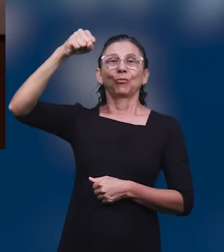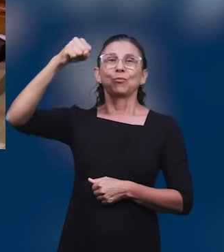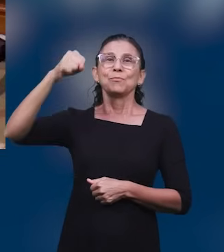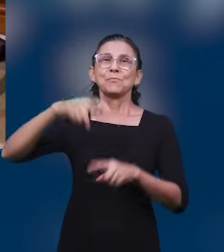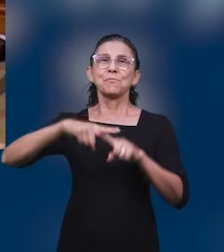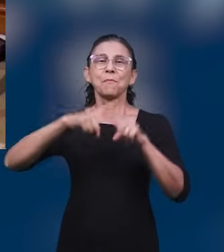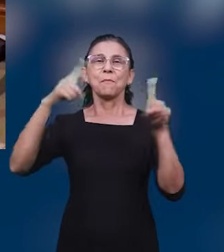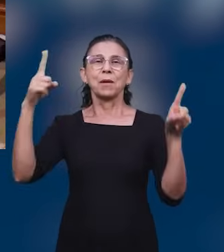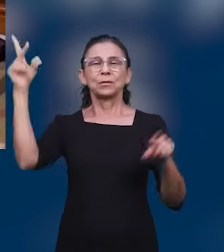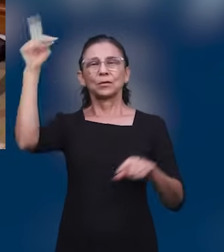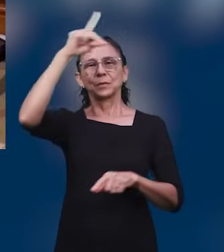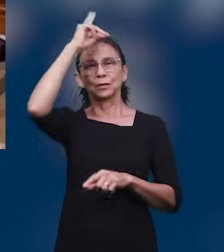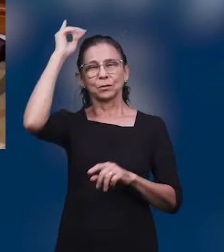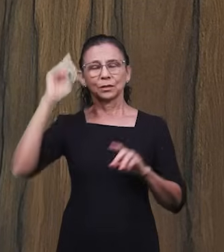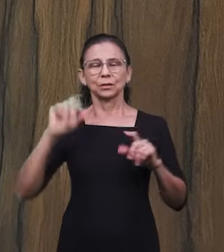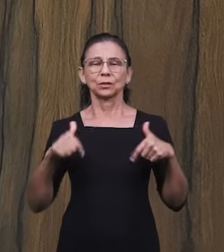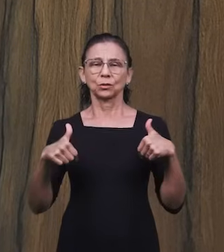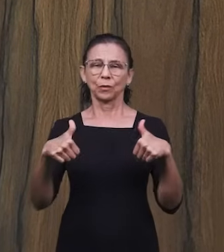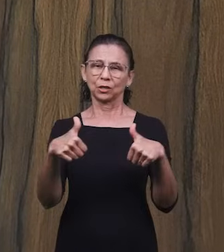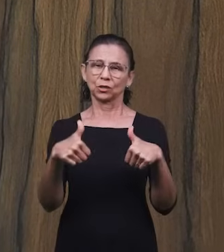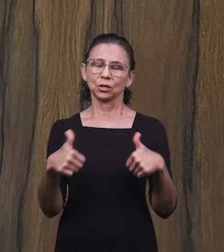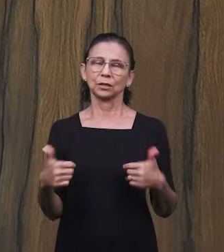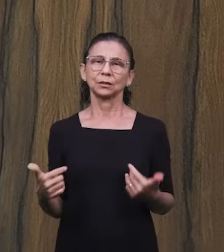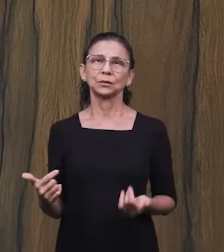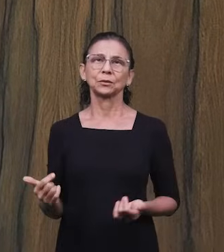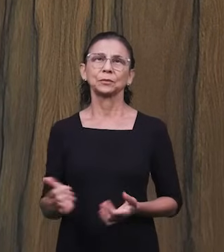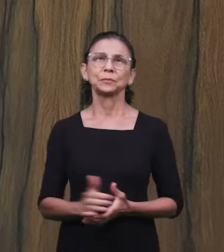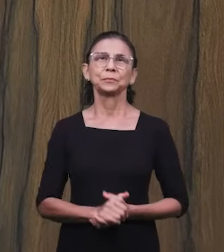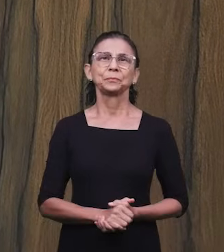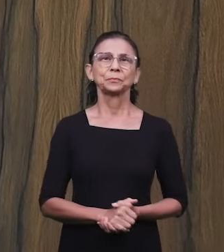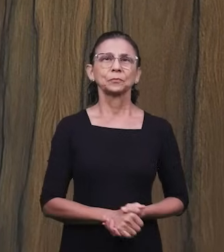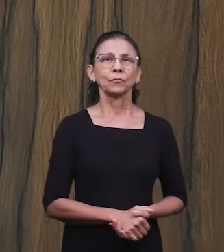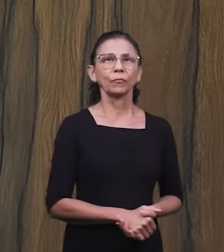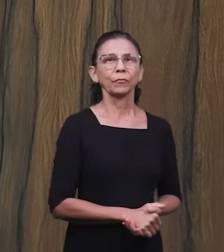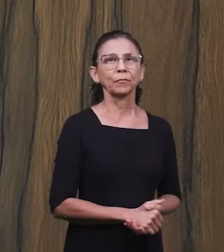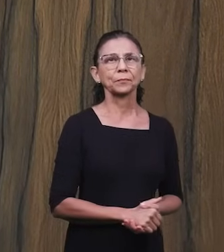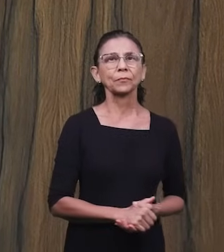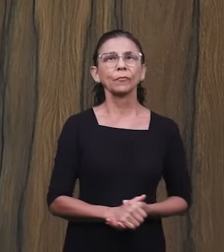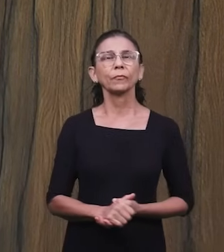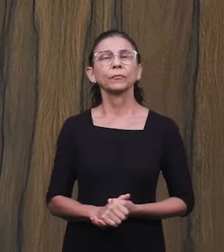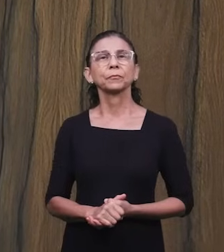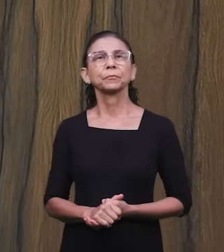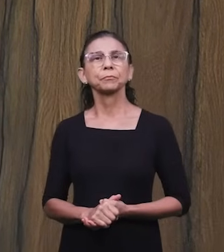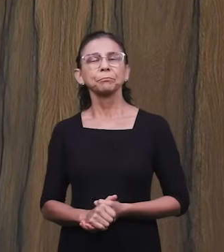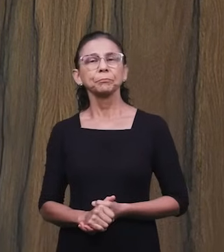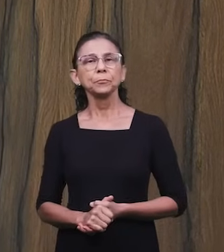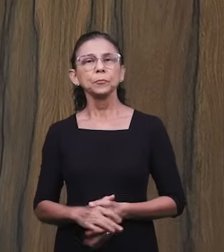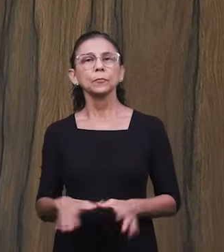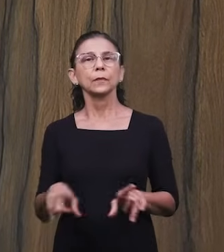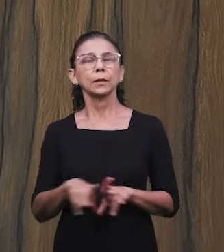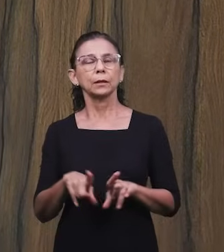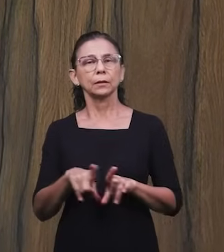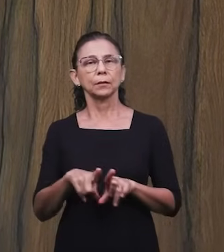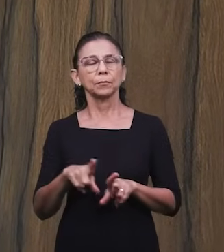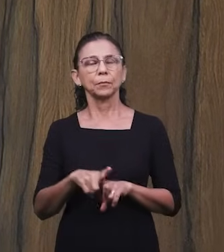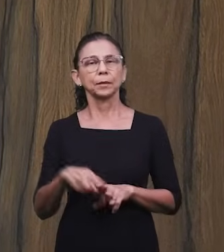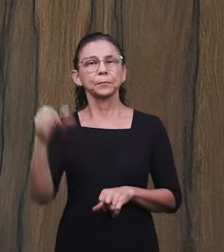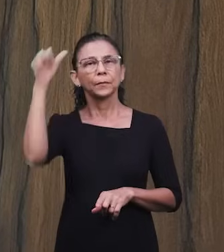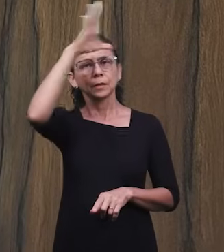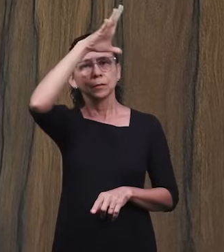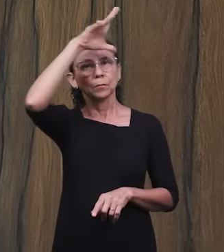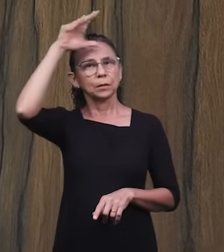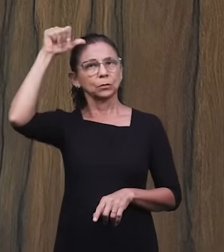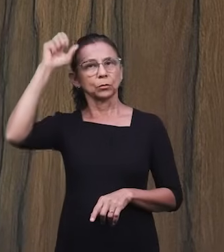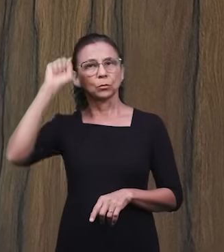abundante a luz da revelação no meio da igreja. Na segunda-feira, na Igreja Cristã Maranata do bairro Amambaí, em Campo Grande, Mato Grosso do Sul,